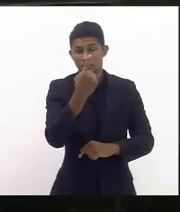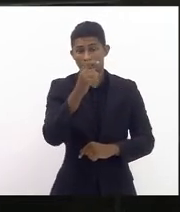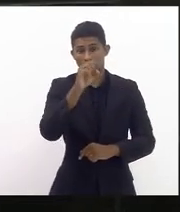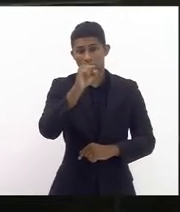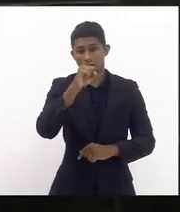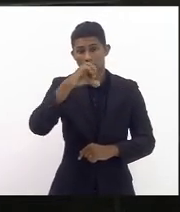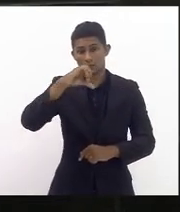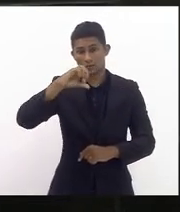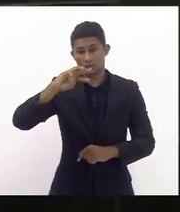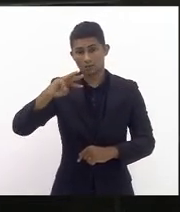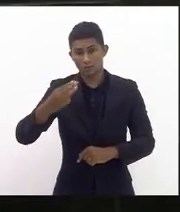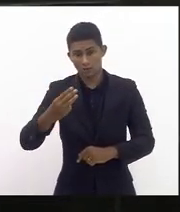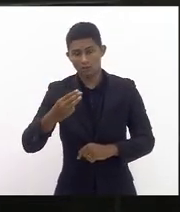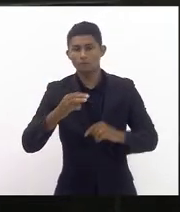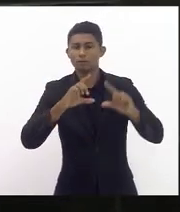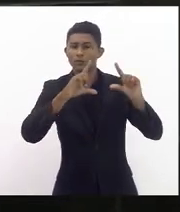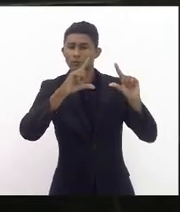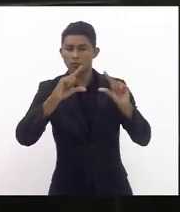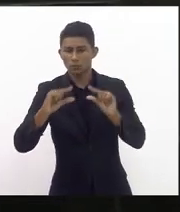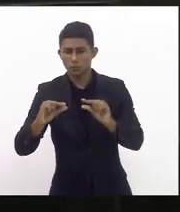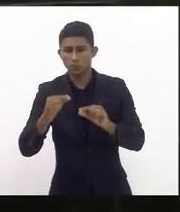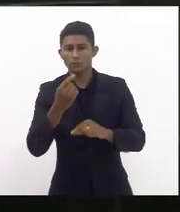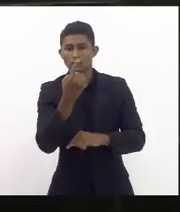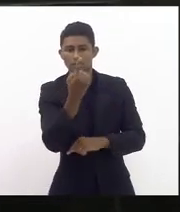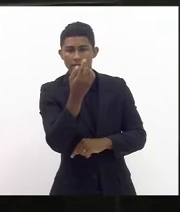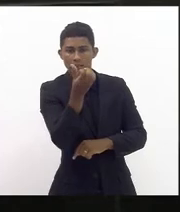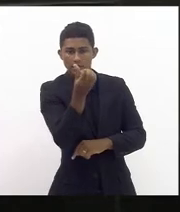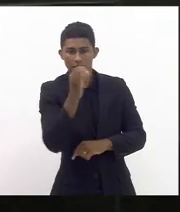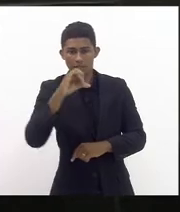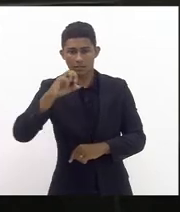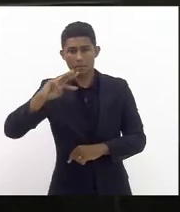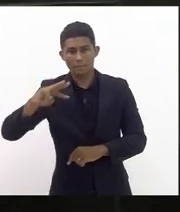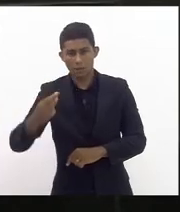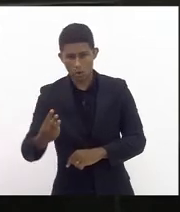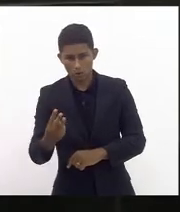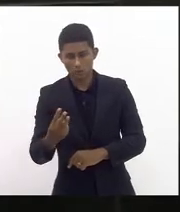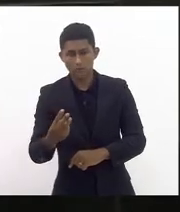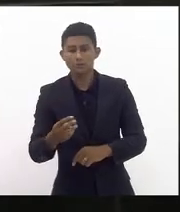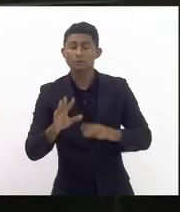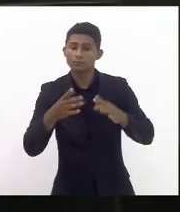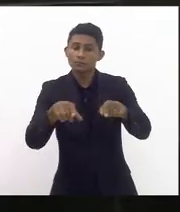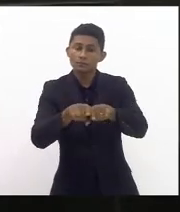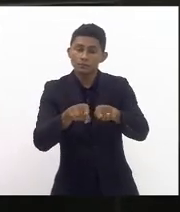189 milhões para 169 milhões, importando ainda